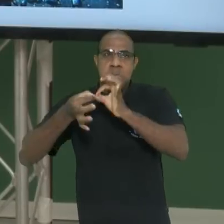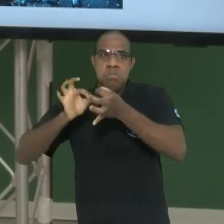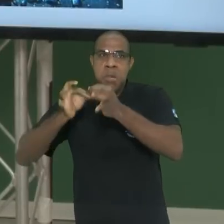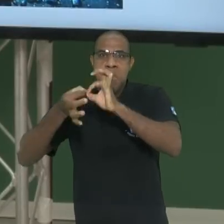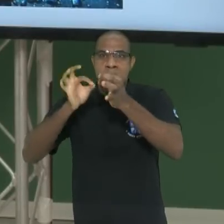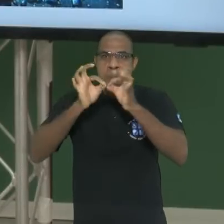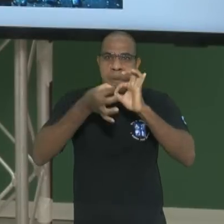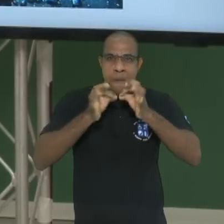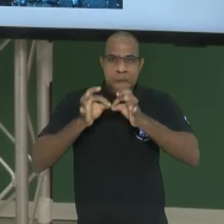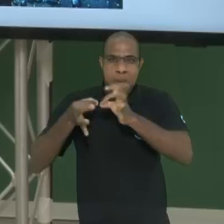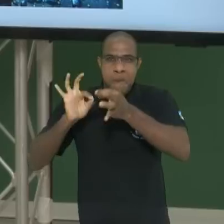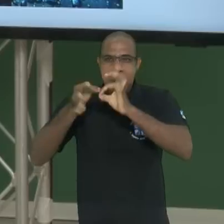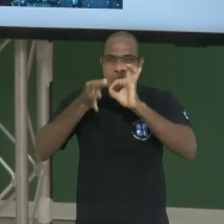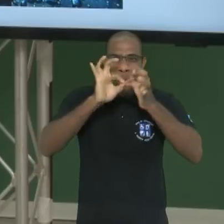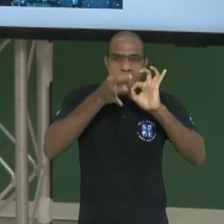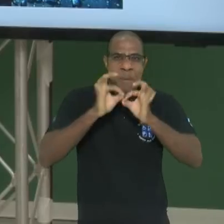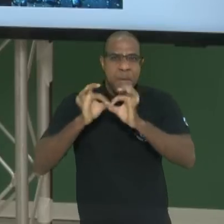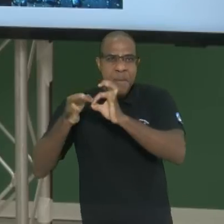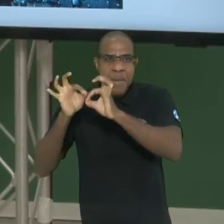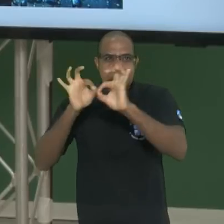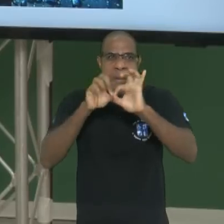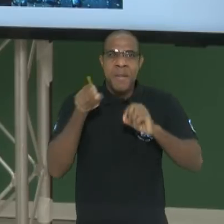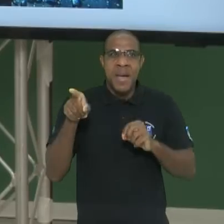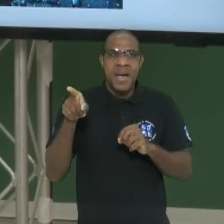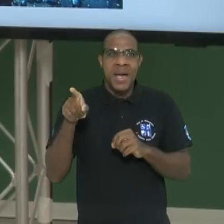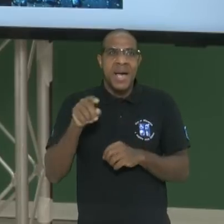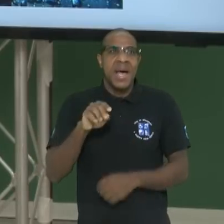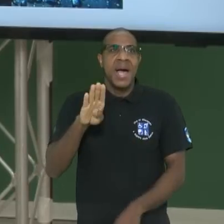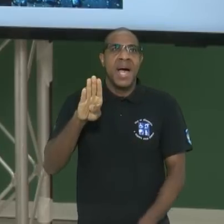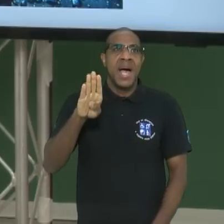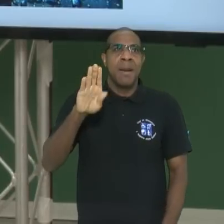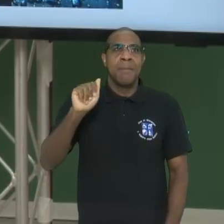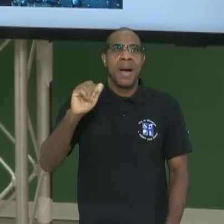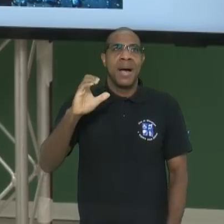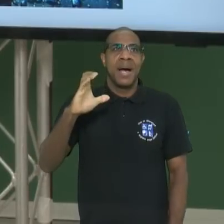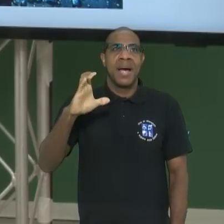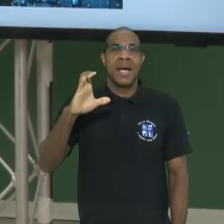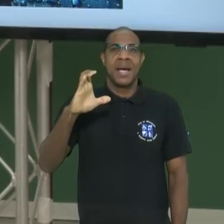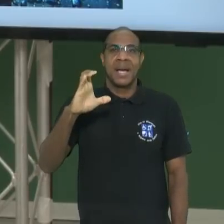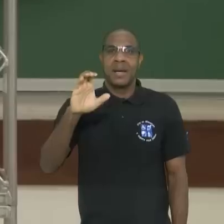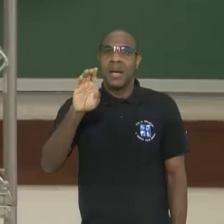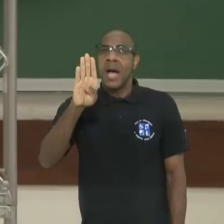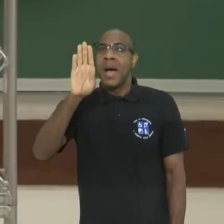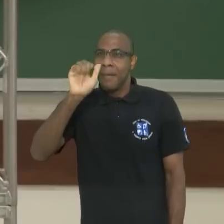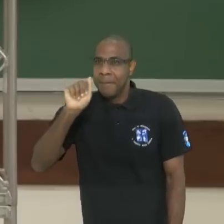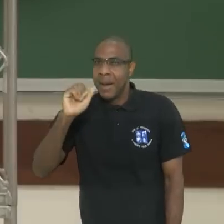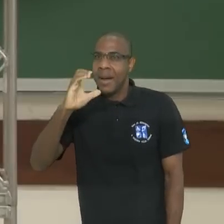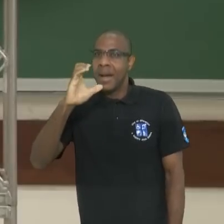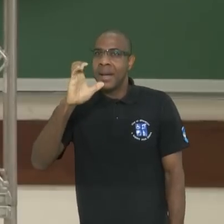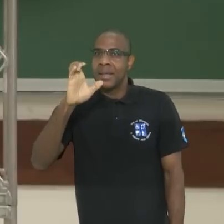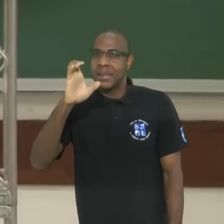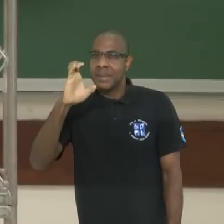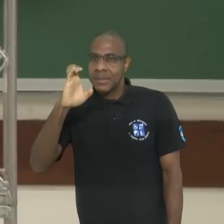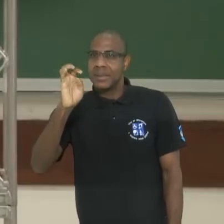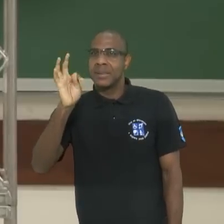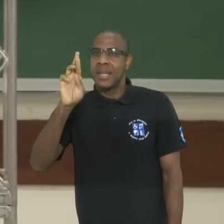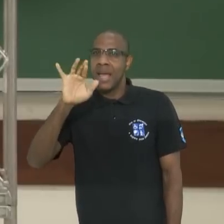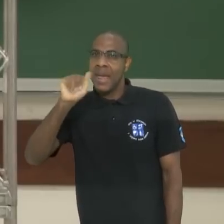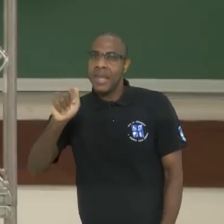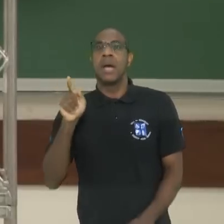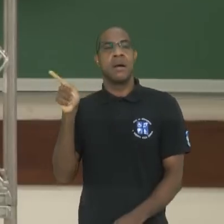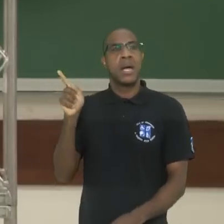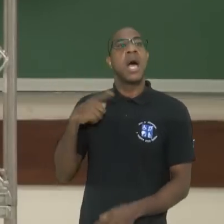que libera, pessoal, toneladas de gás oxigênio para a nossa atmosfera. Elas são as verdadeiras responsáveis